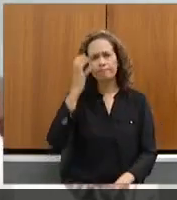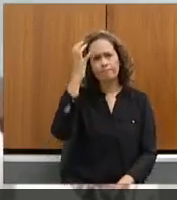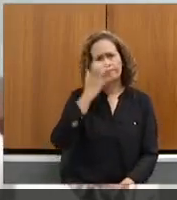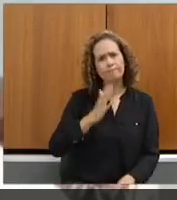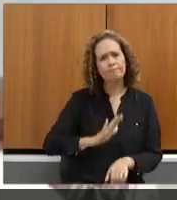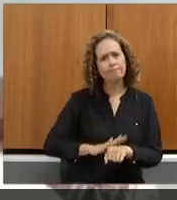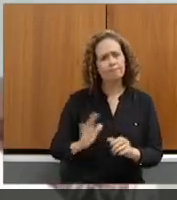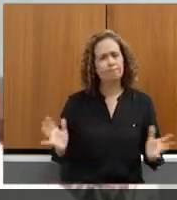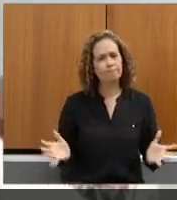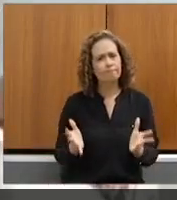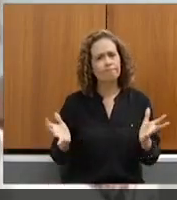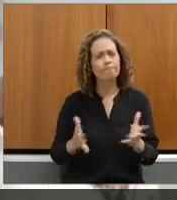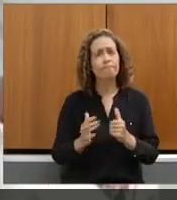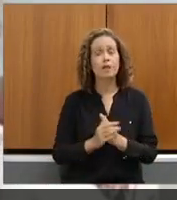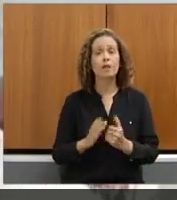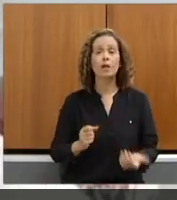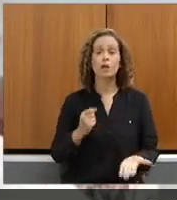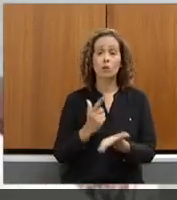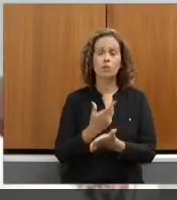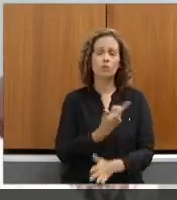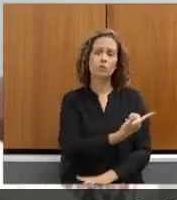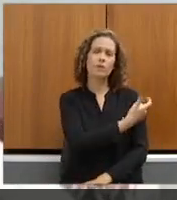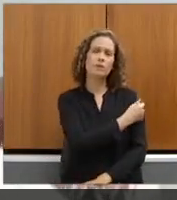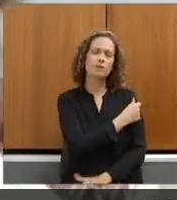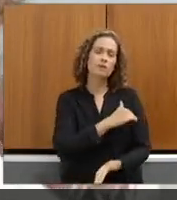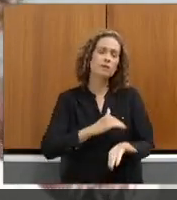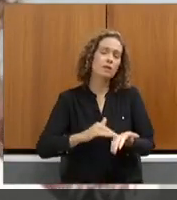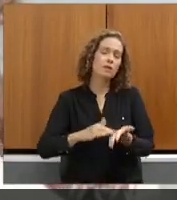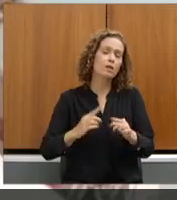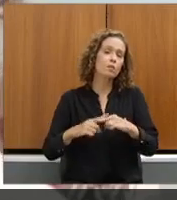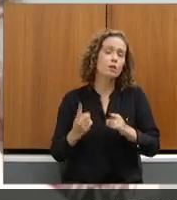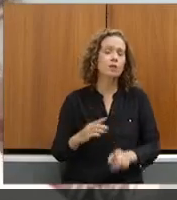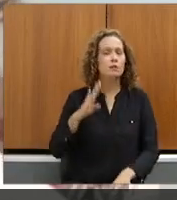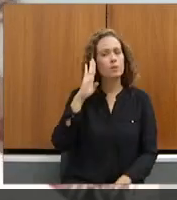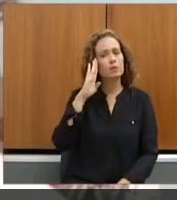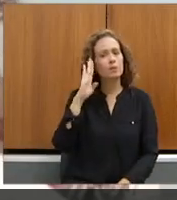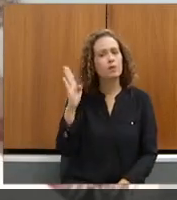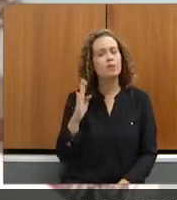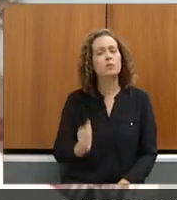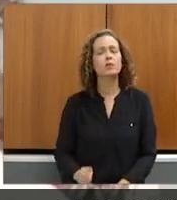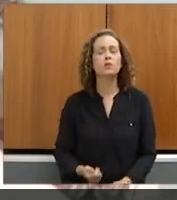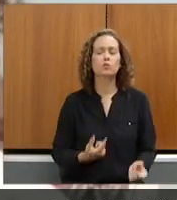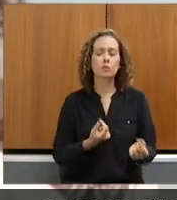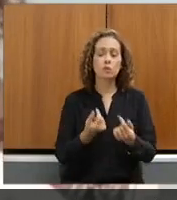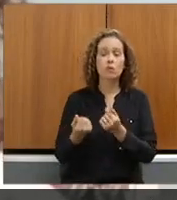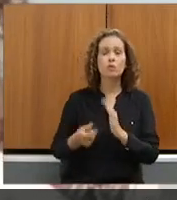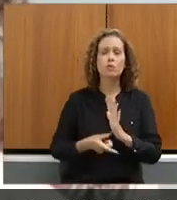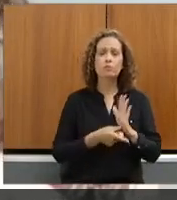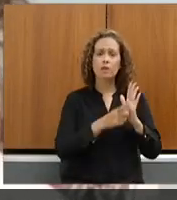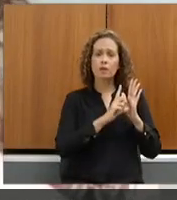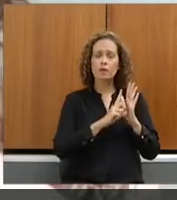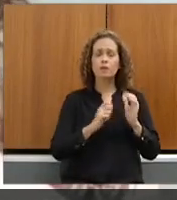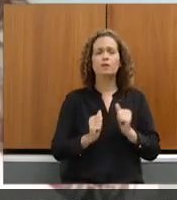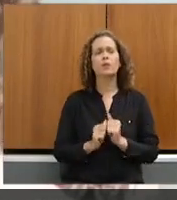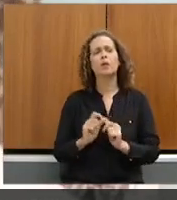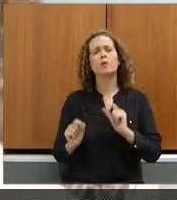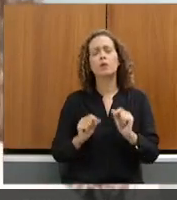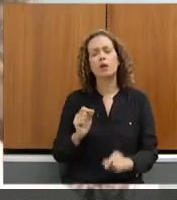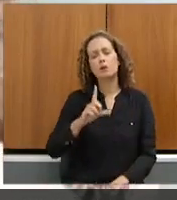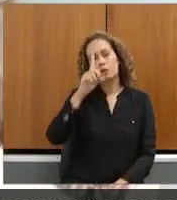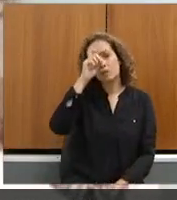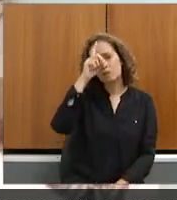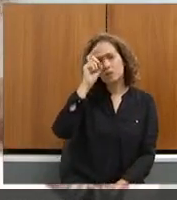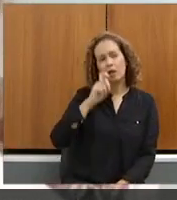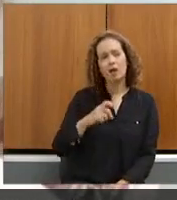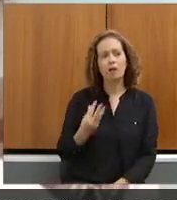não só para ver se há possibilidade de compra de vacinas secretário mas principalmente uma antecipação desses recursos para gente colocar nos hospitais que estão